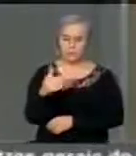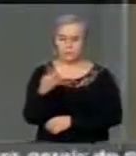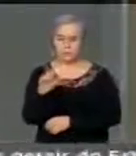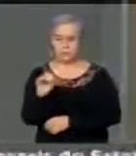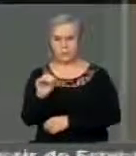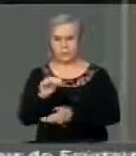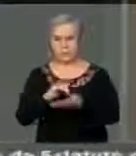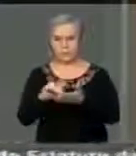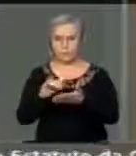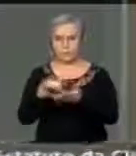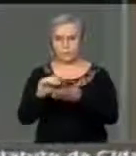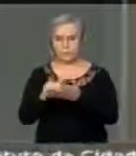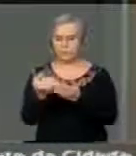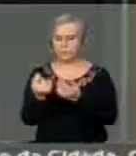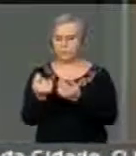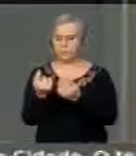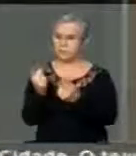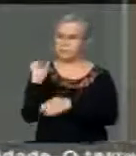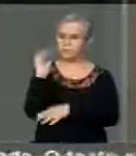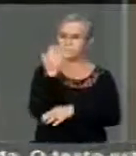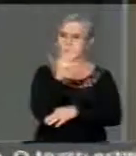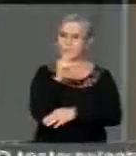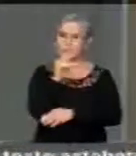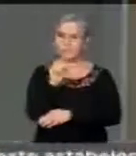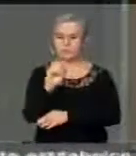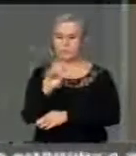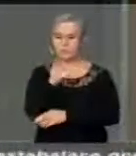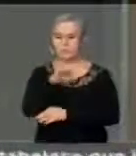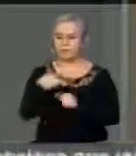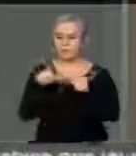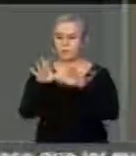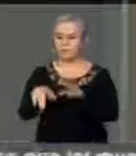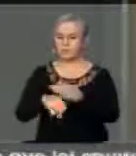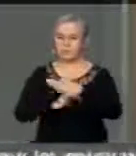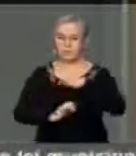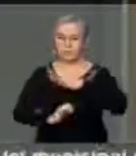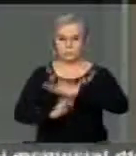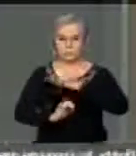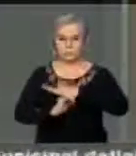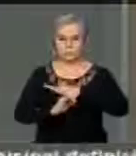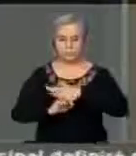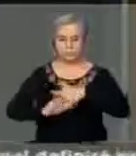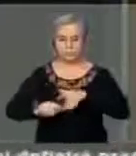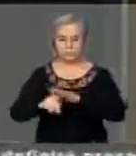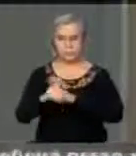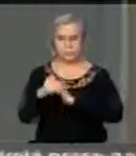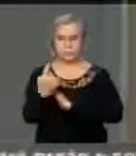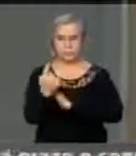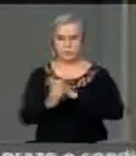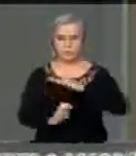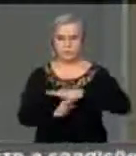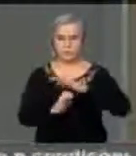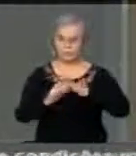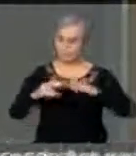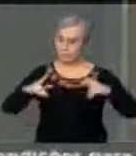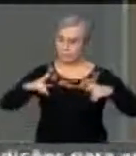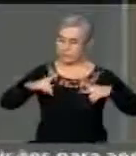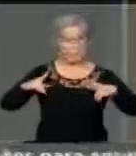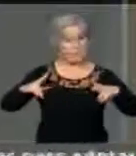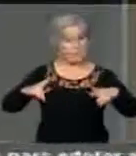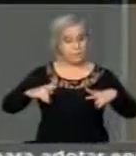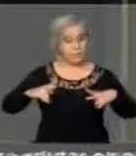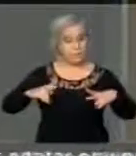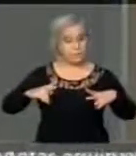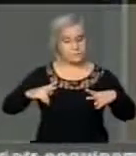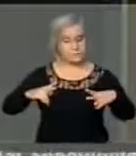Hídricos. 80% vai para a empresa, aos cofres de uma empresa privada que